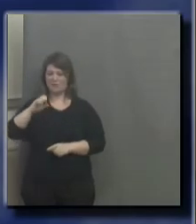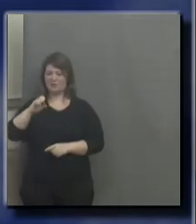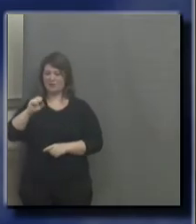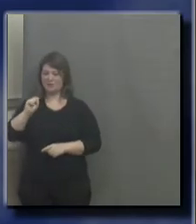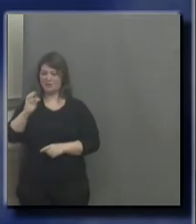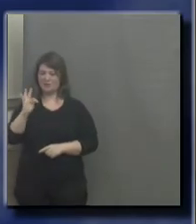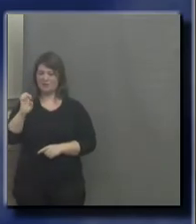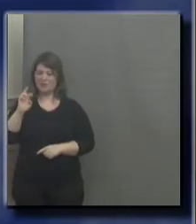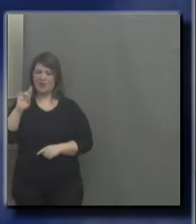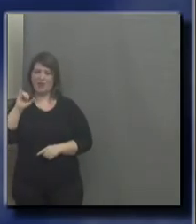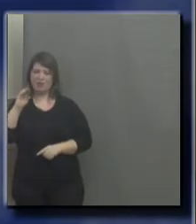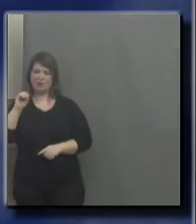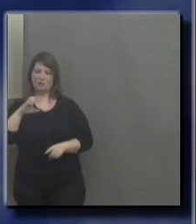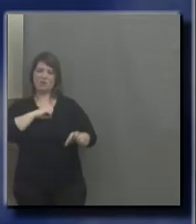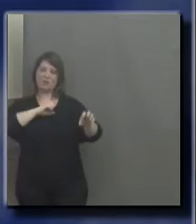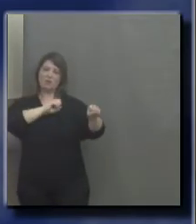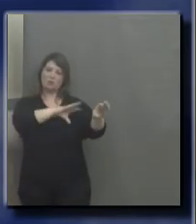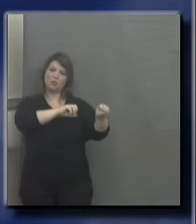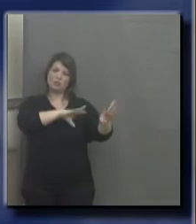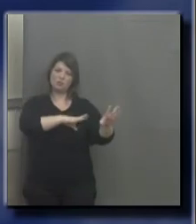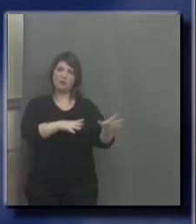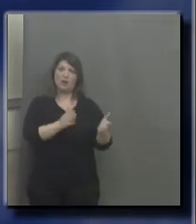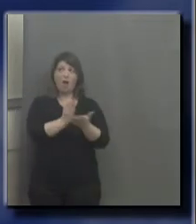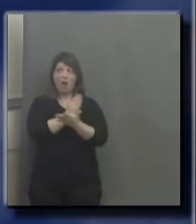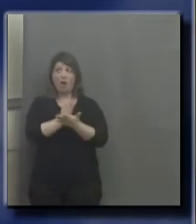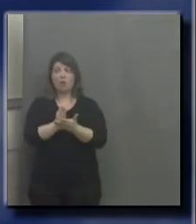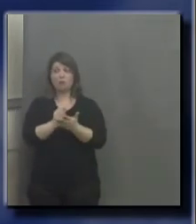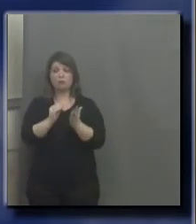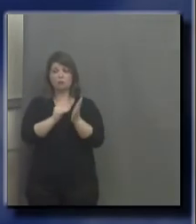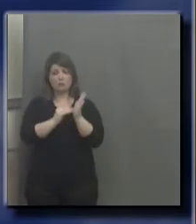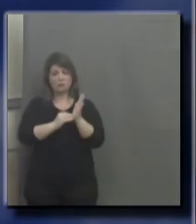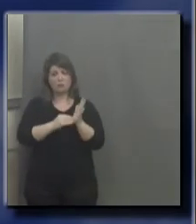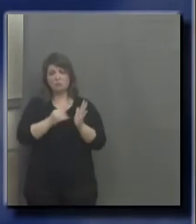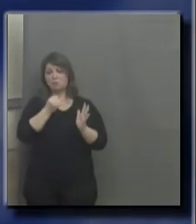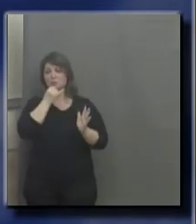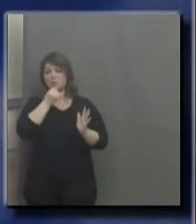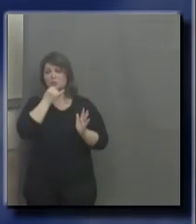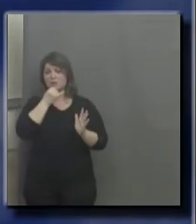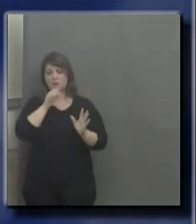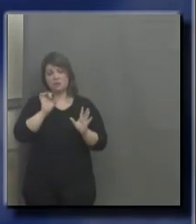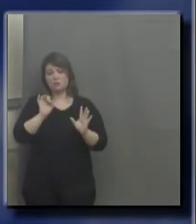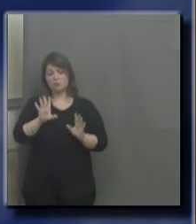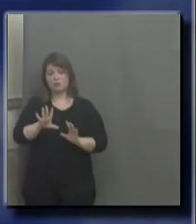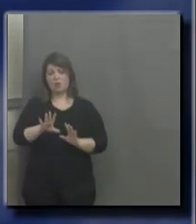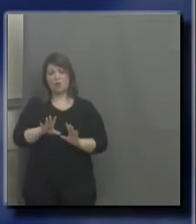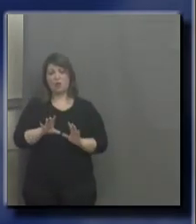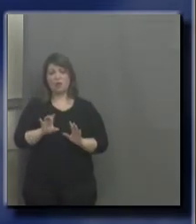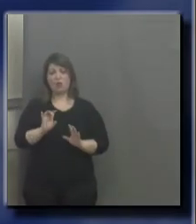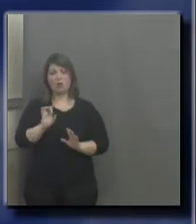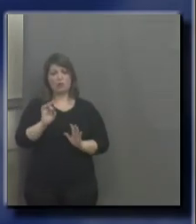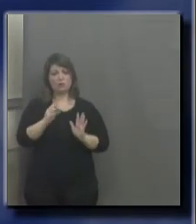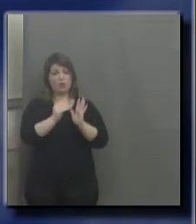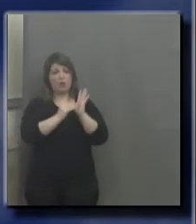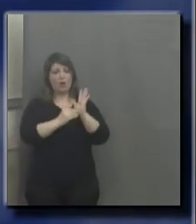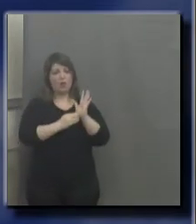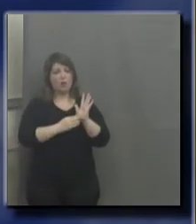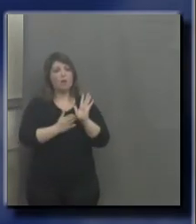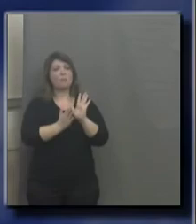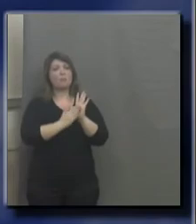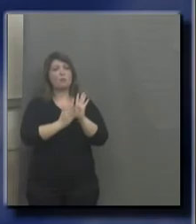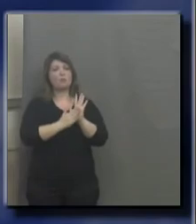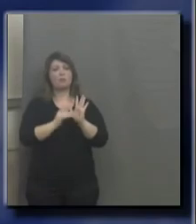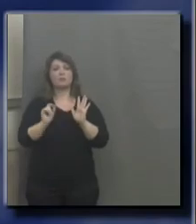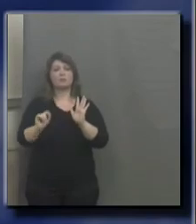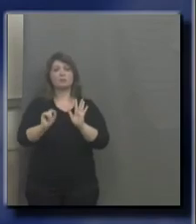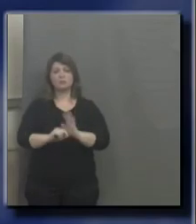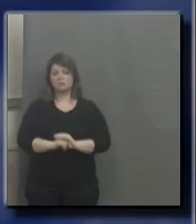Só alguns pontinhos que eu pincei desse documento para exemplificar o teor e o tipo de proposta que ele